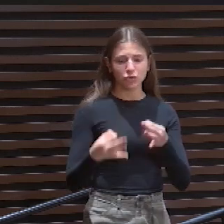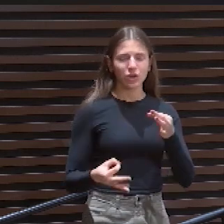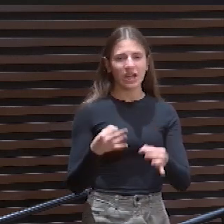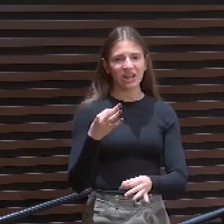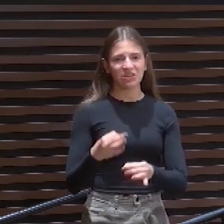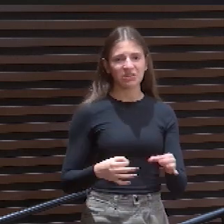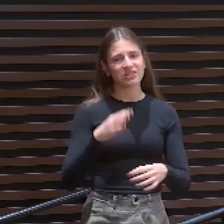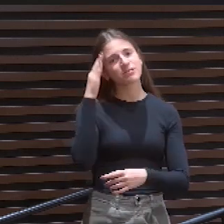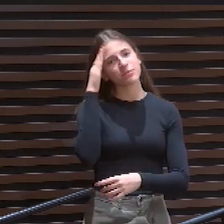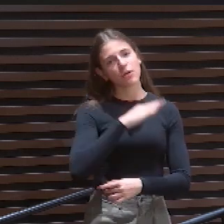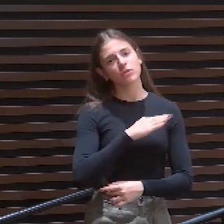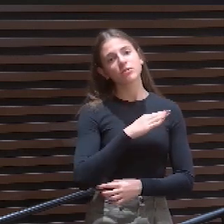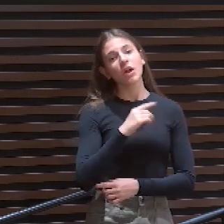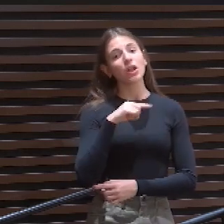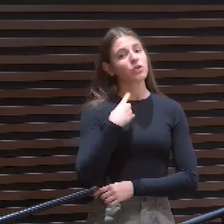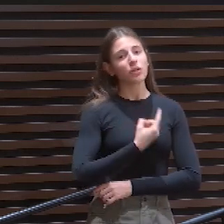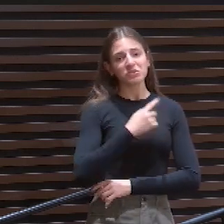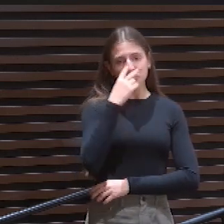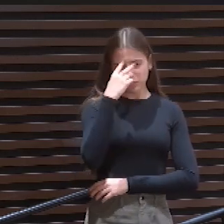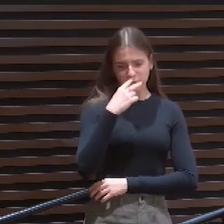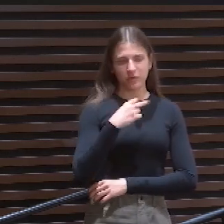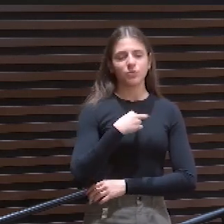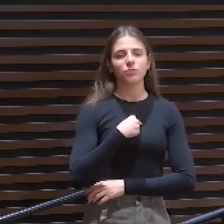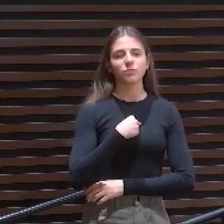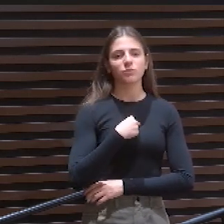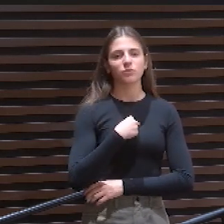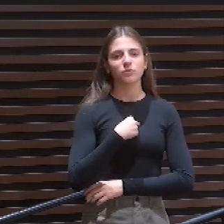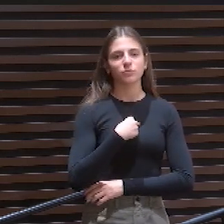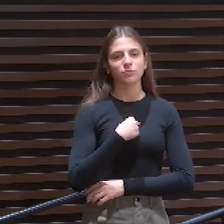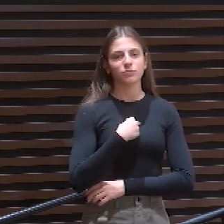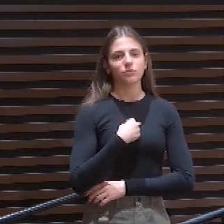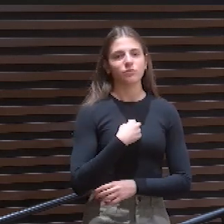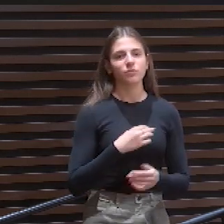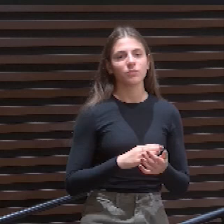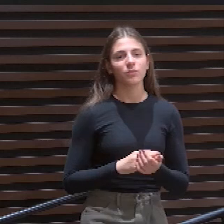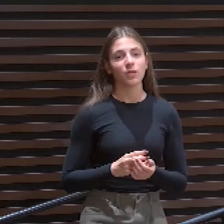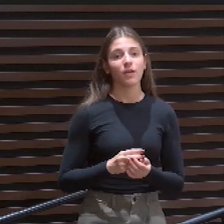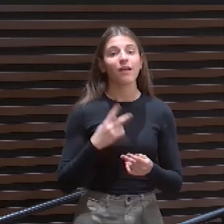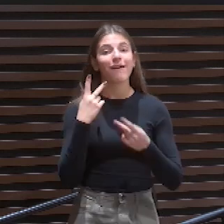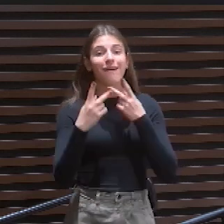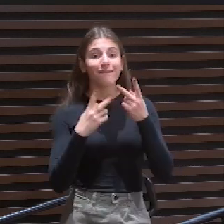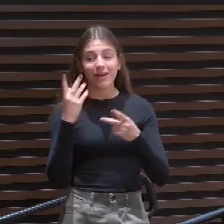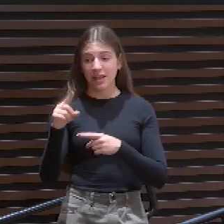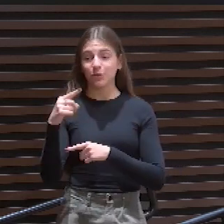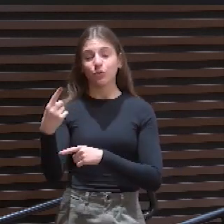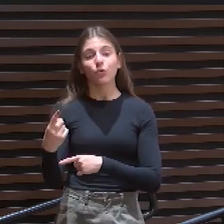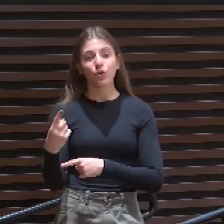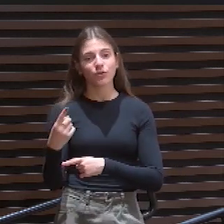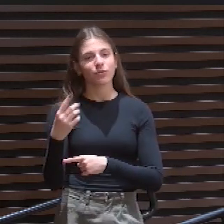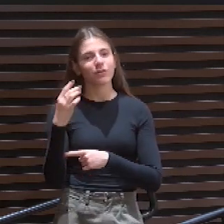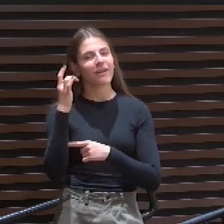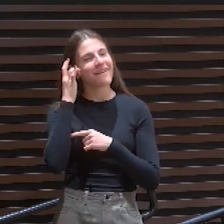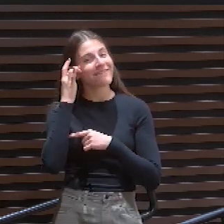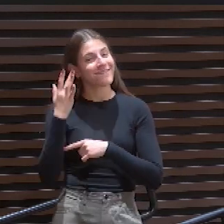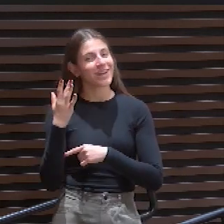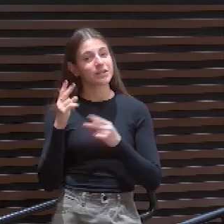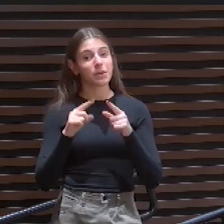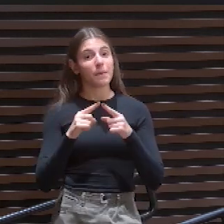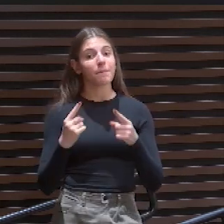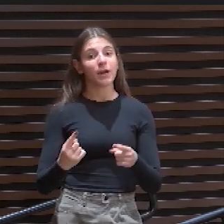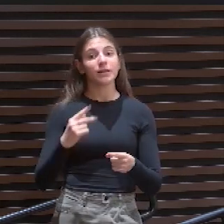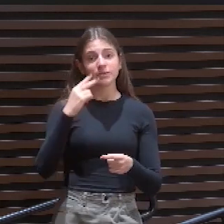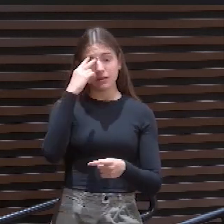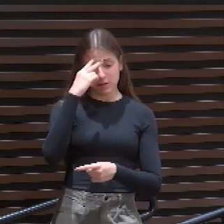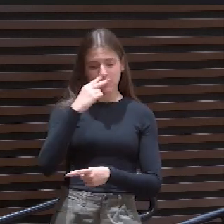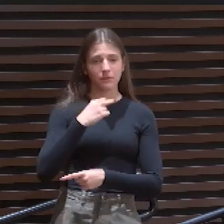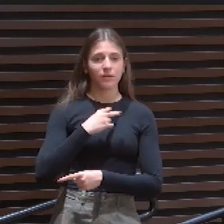os nossos próprios erros, que é o mesmo do irmão. Falar do outro é fácil, enxergar-se é complicado. E o que